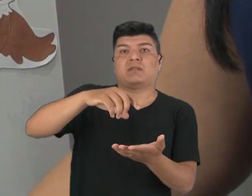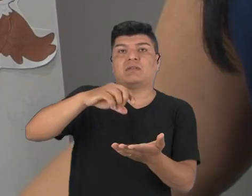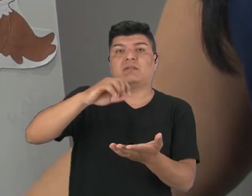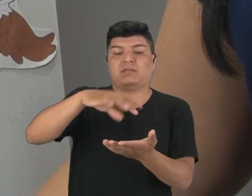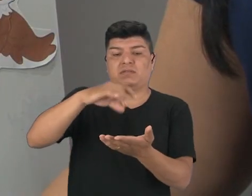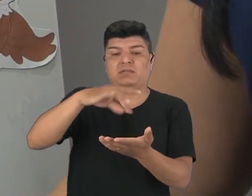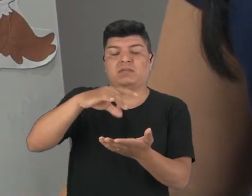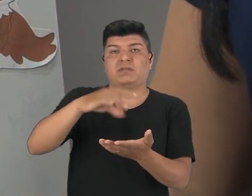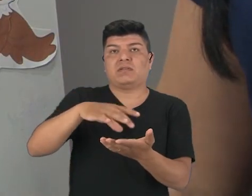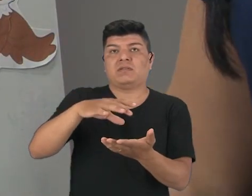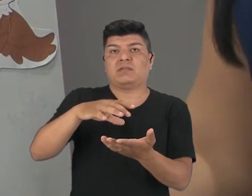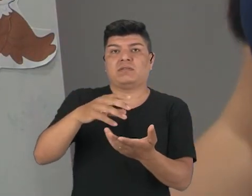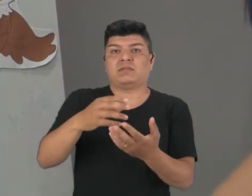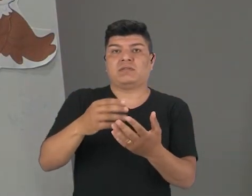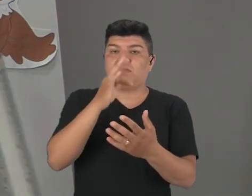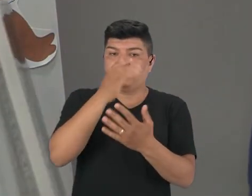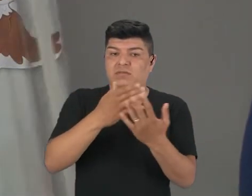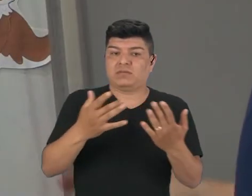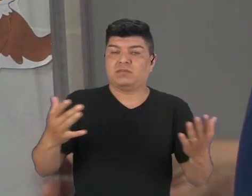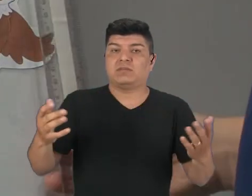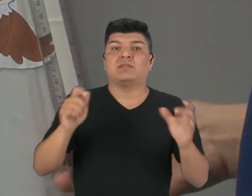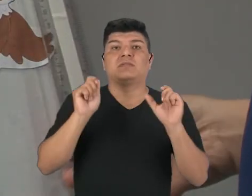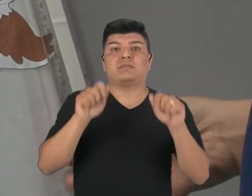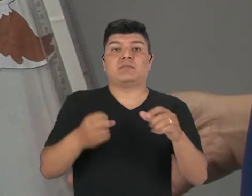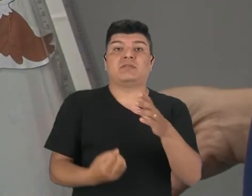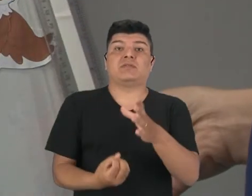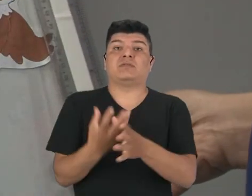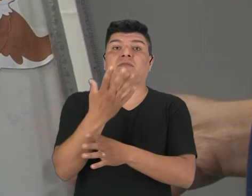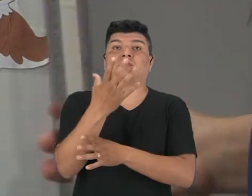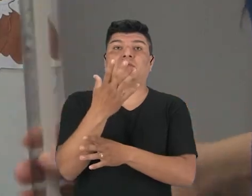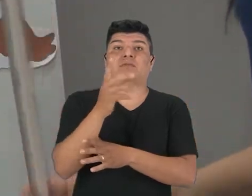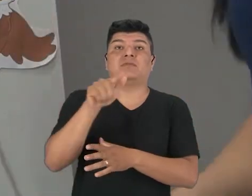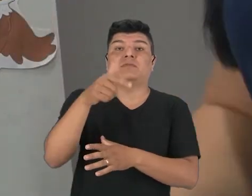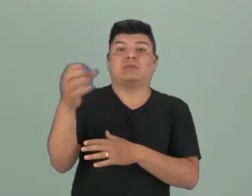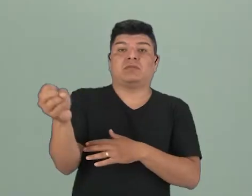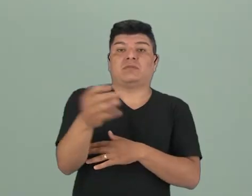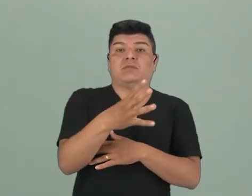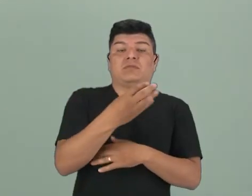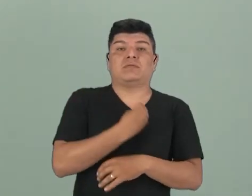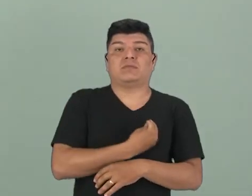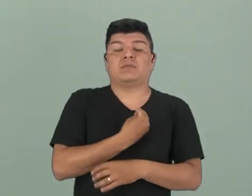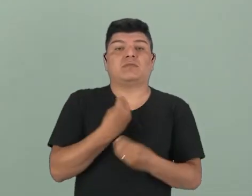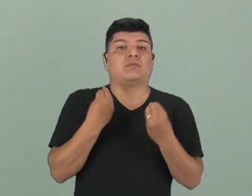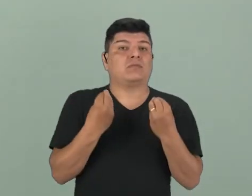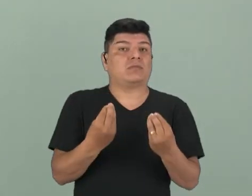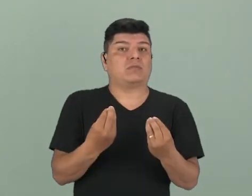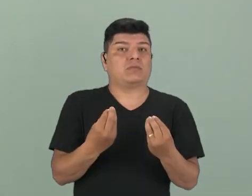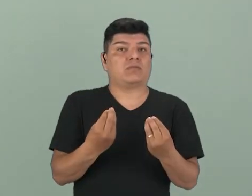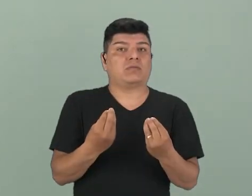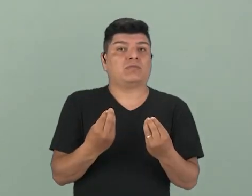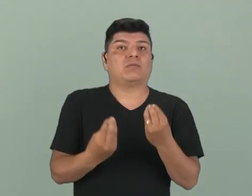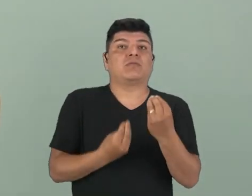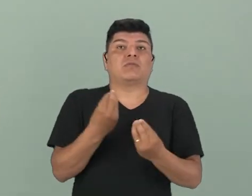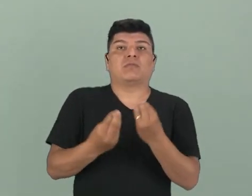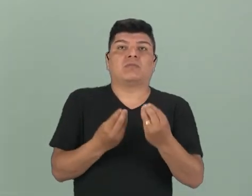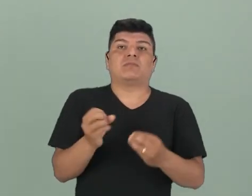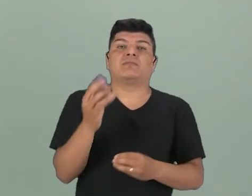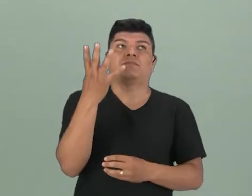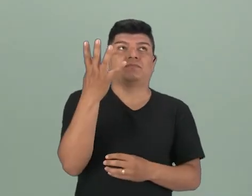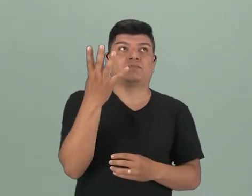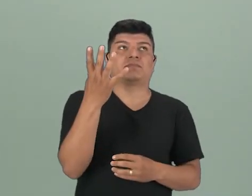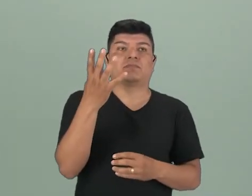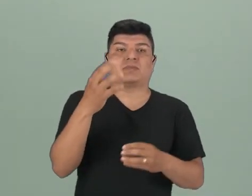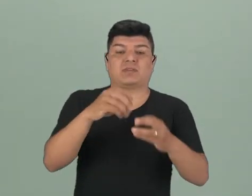O resto de vegetais no solo, eles podem dar origem a um novo ser vivo. Como? Como isso acontece? Porque